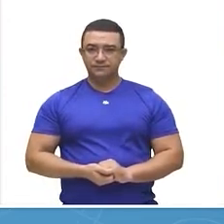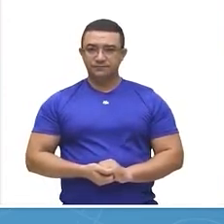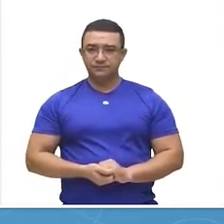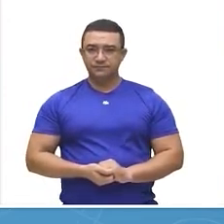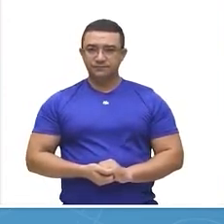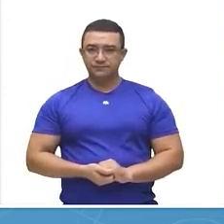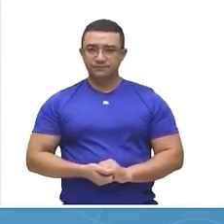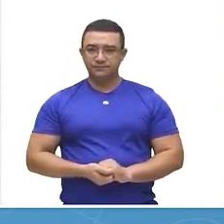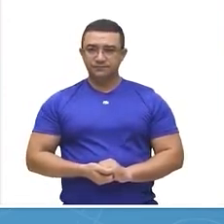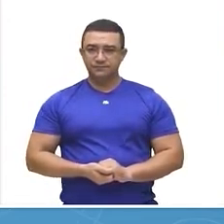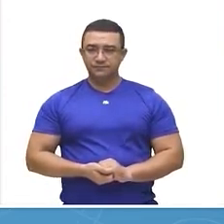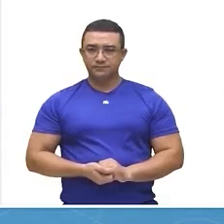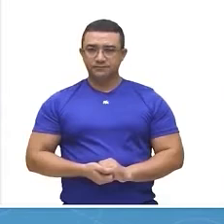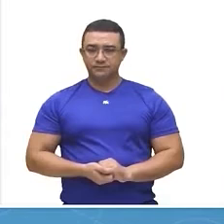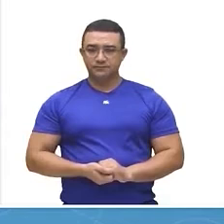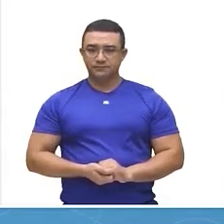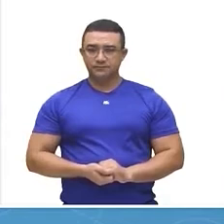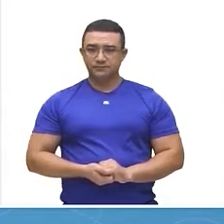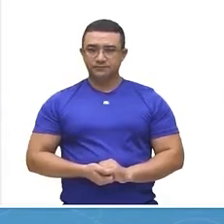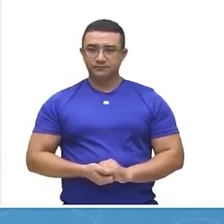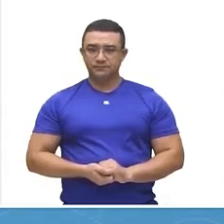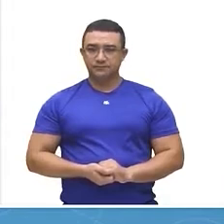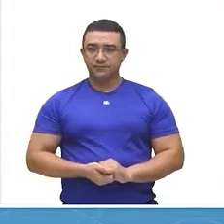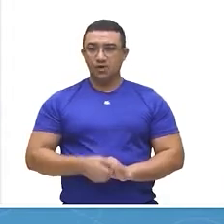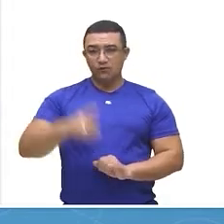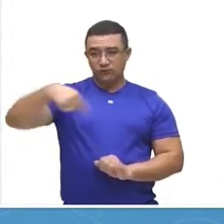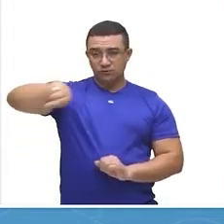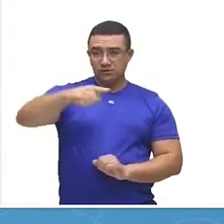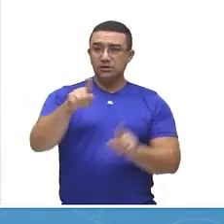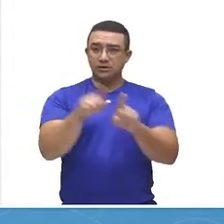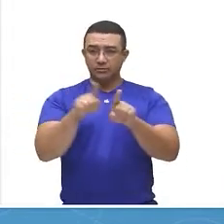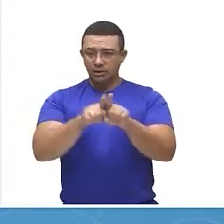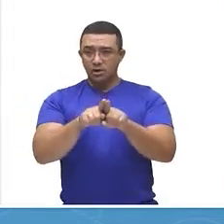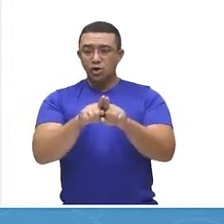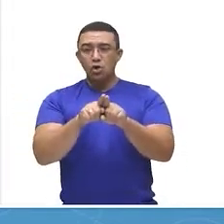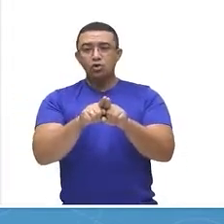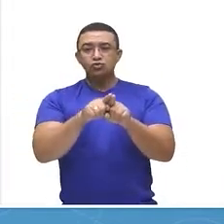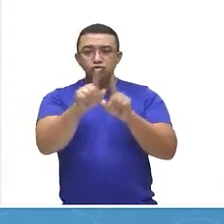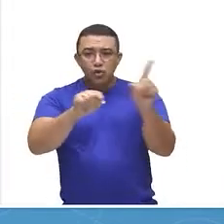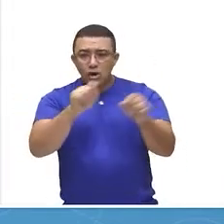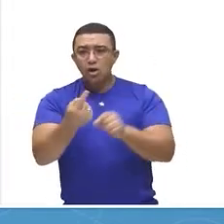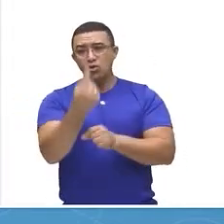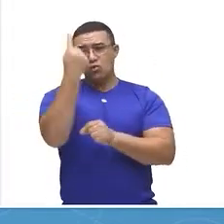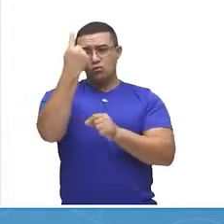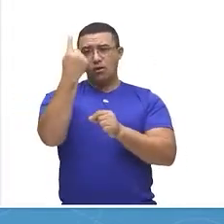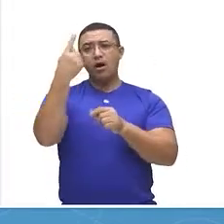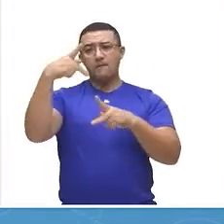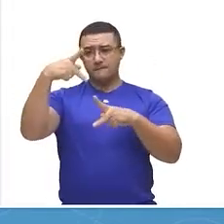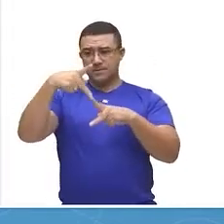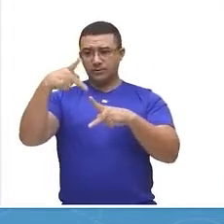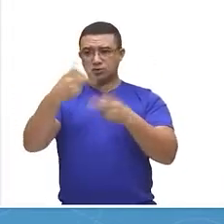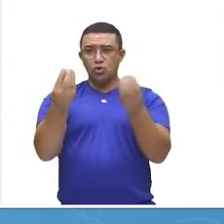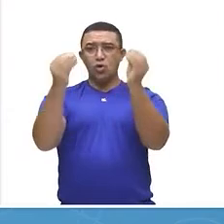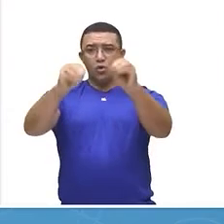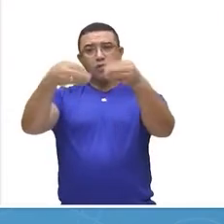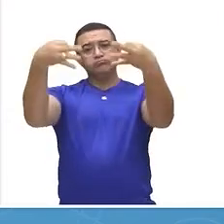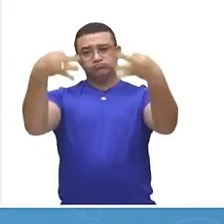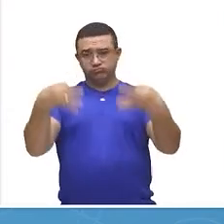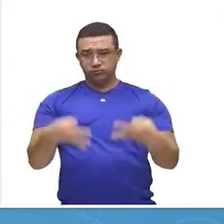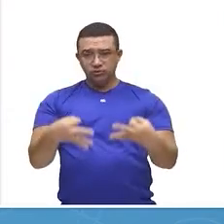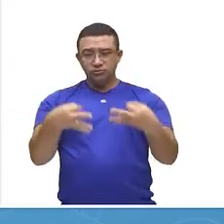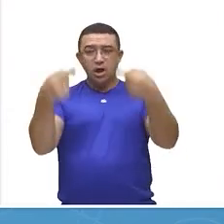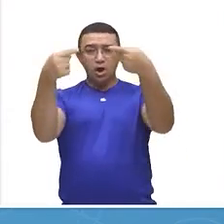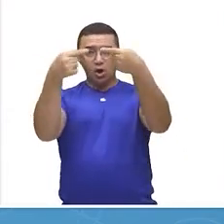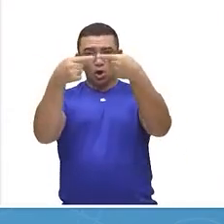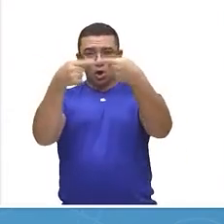letra E, nós temos então, on. Lembre-se que ali vocês devem colocar uma dessas preposições, né? Colocá-la corretamente para